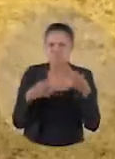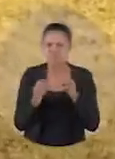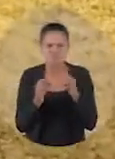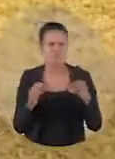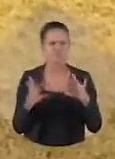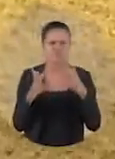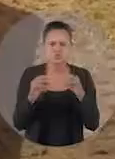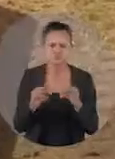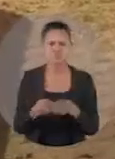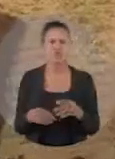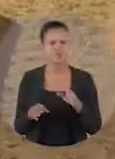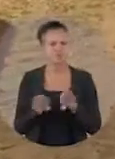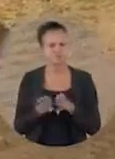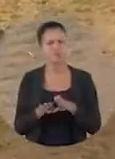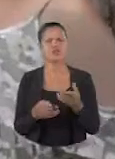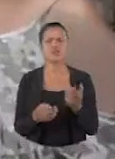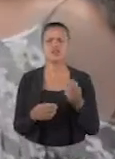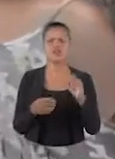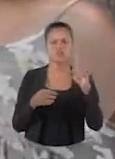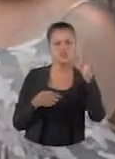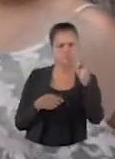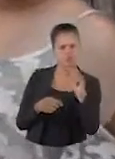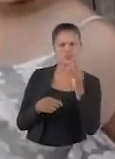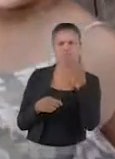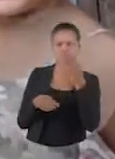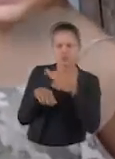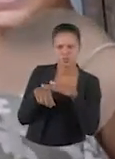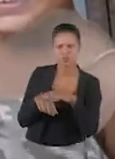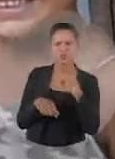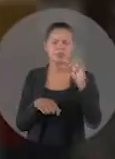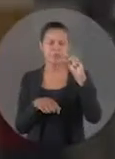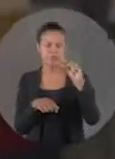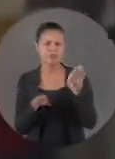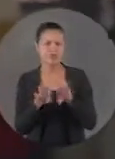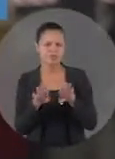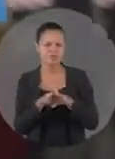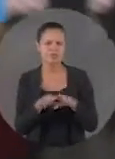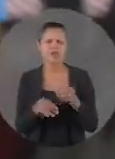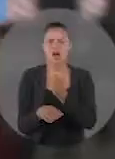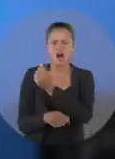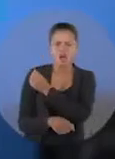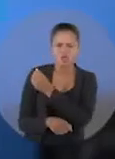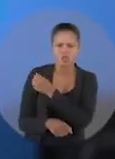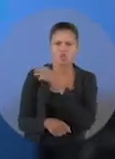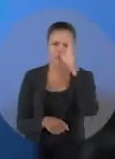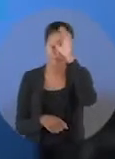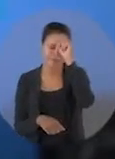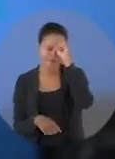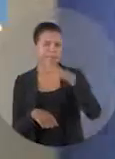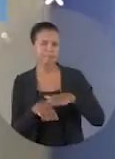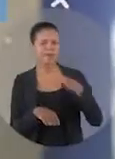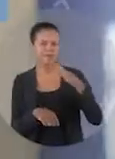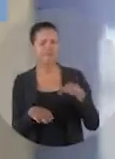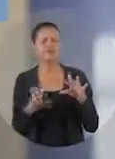e exportações. A governadora que diminuiu a mortalidade infantil e fez nossos alunos aprenderem